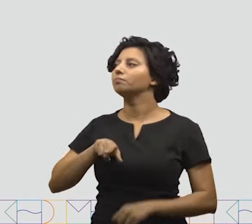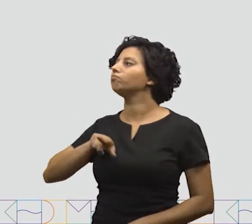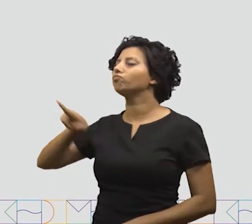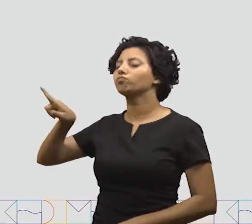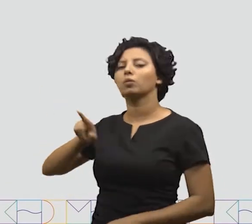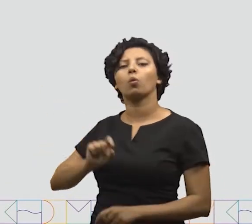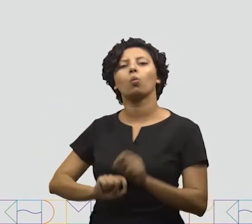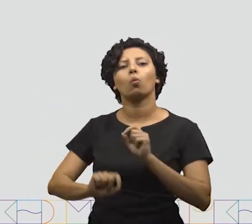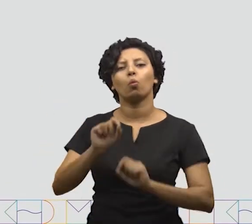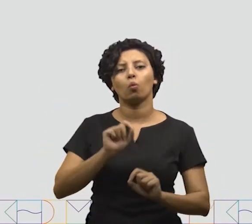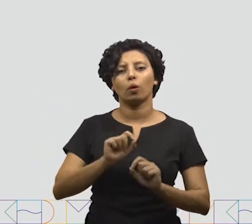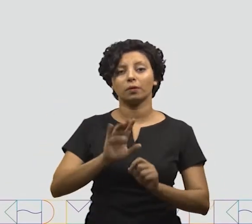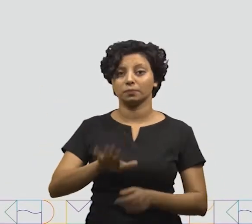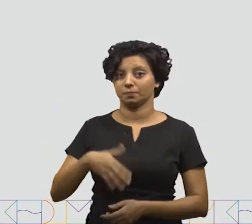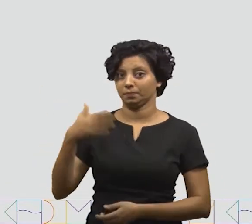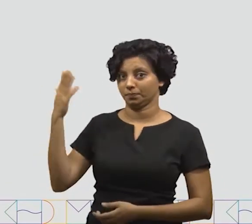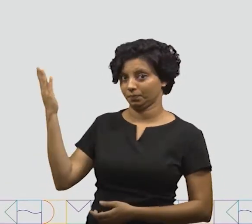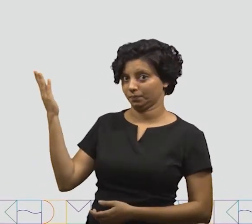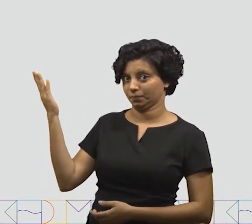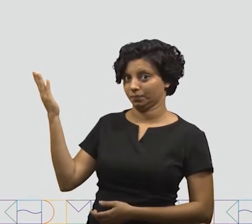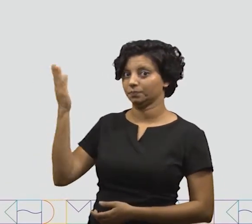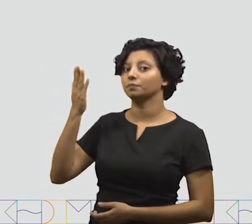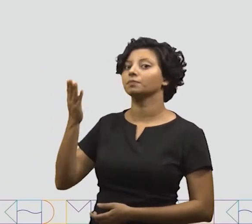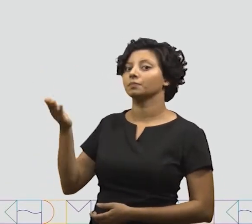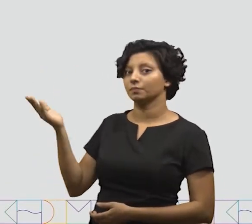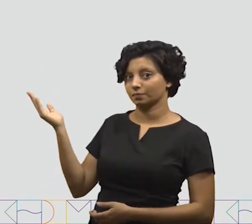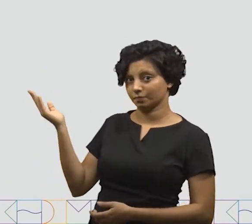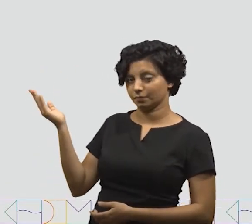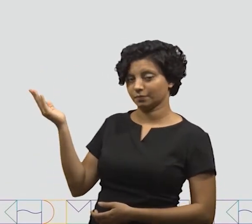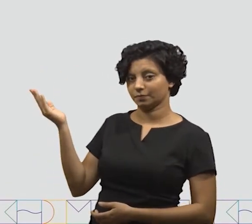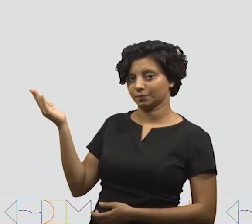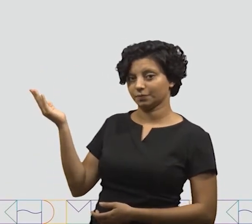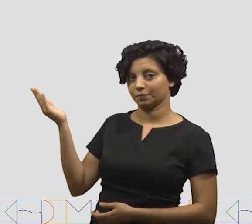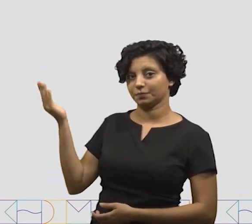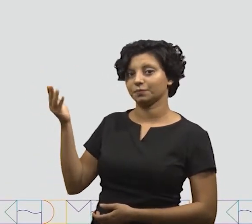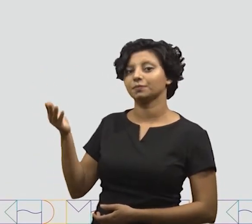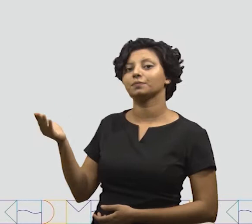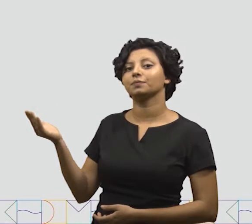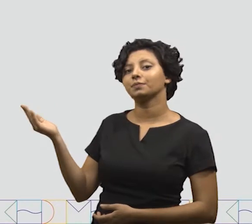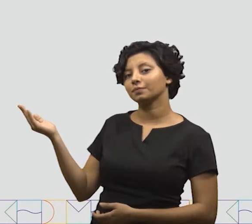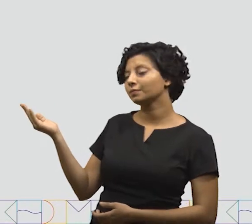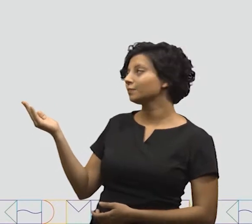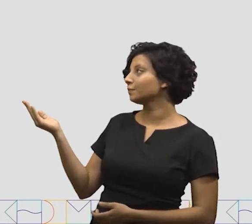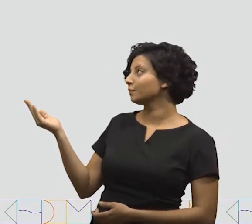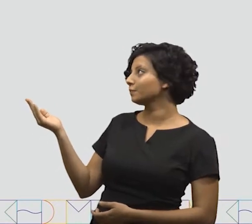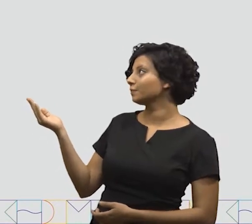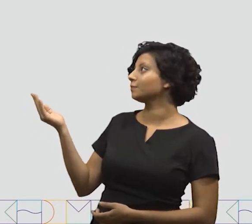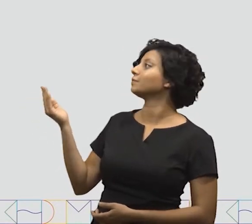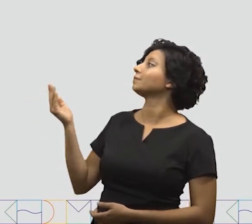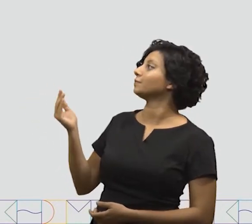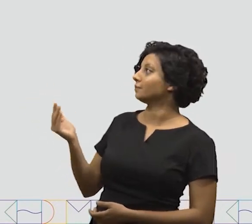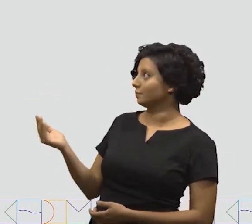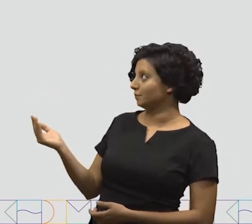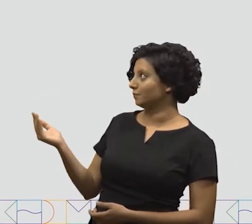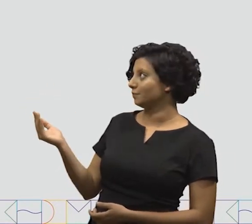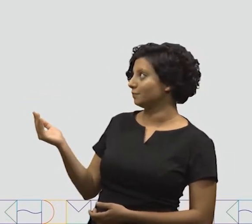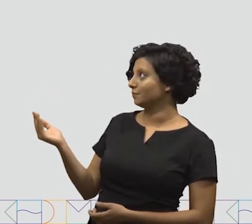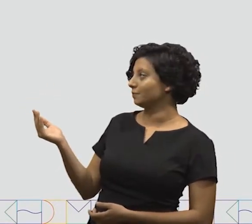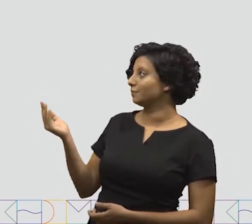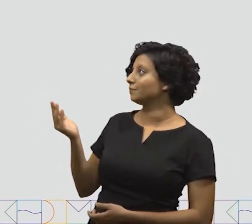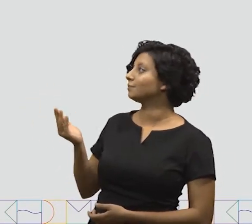respiratório é composto por nariz, cavidade nasal, faringe,